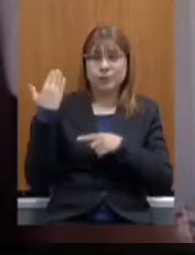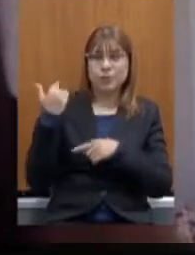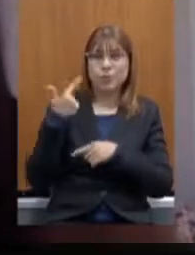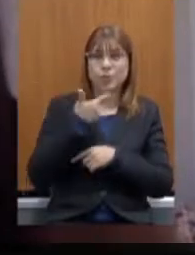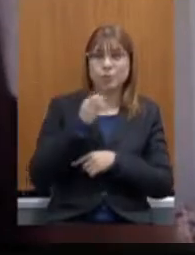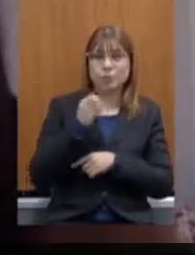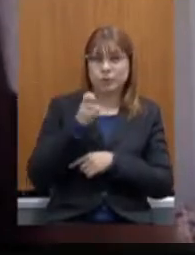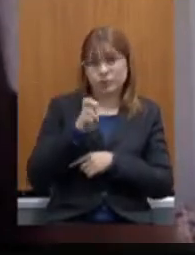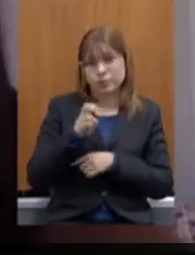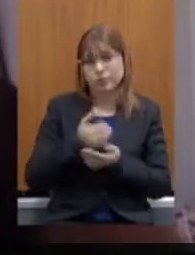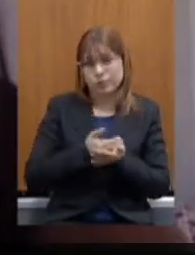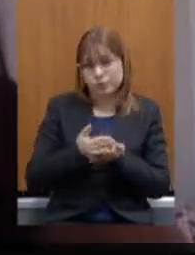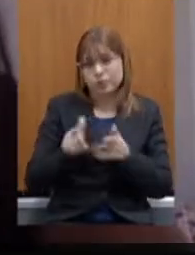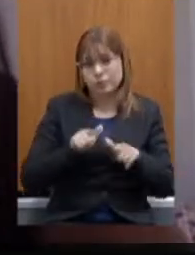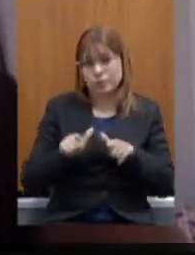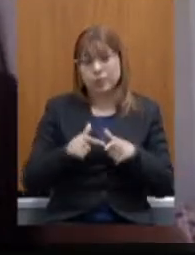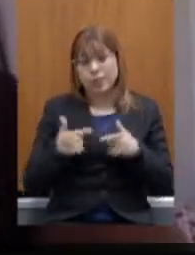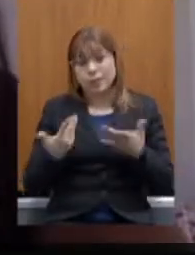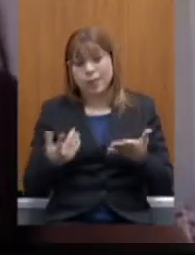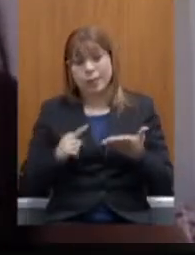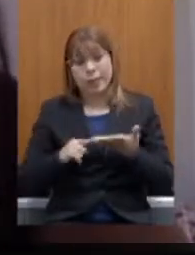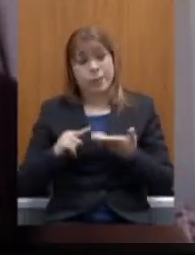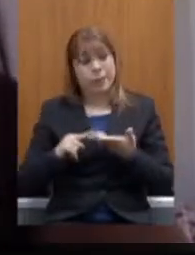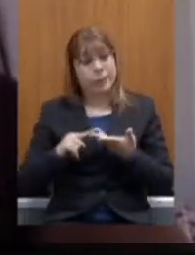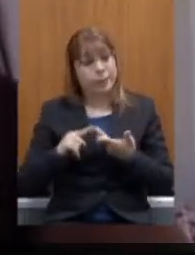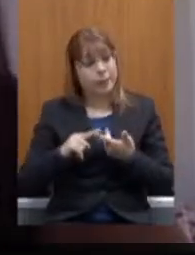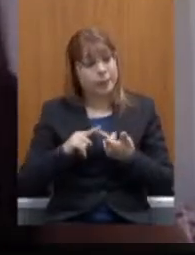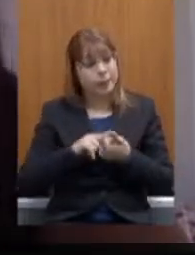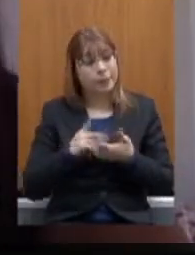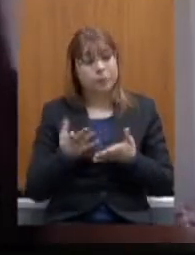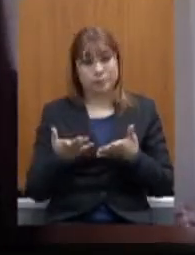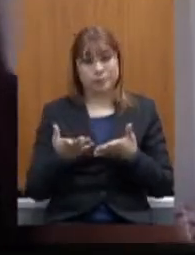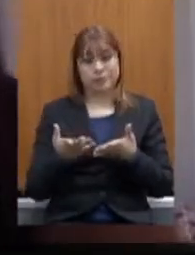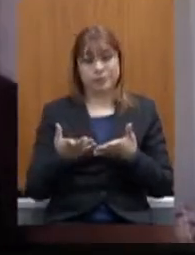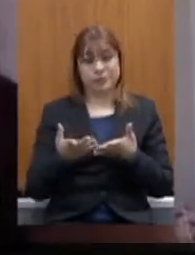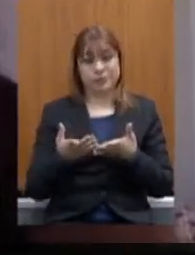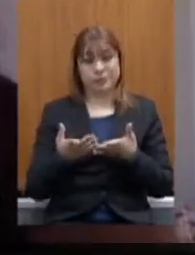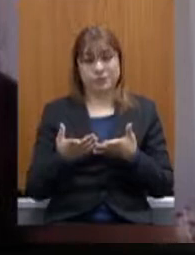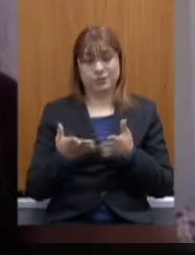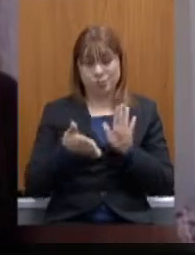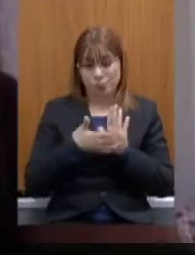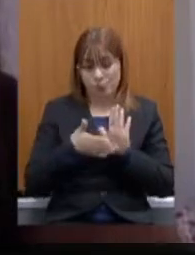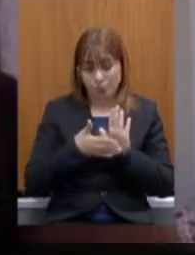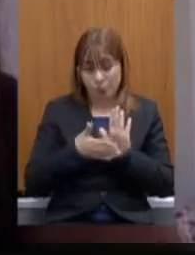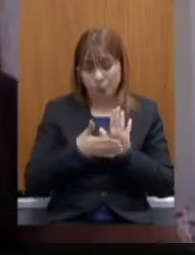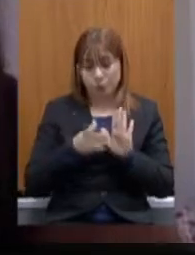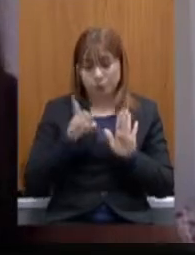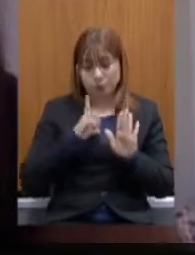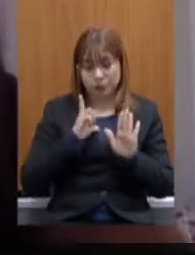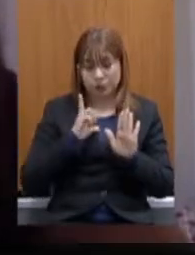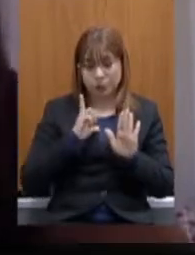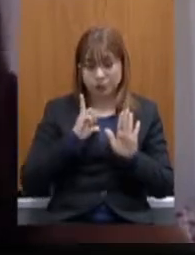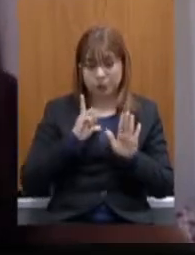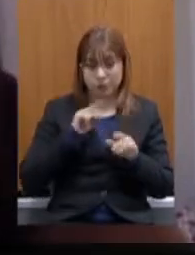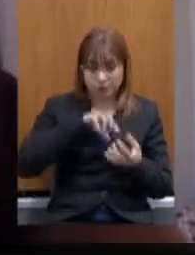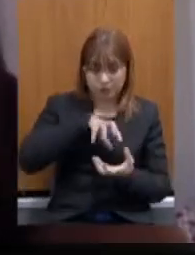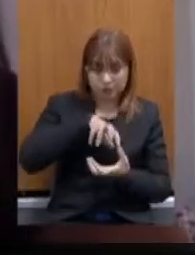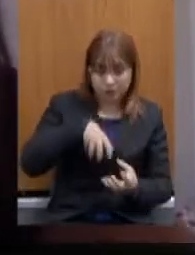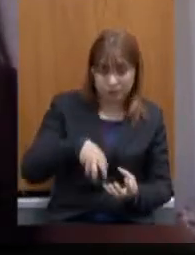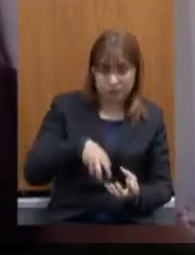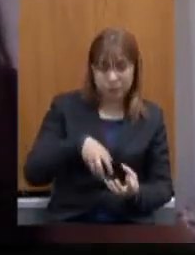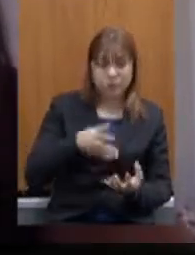2015 então todas essas reformas todas todas as propostas que contém na record mas só nos causam pede